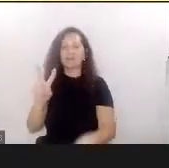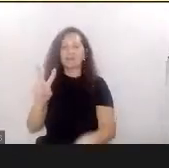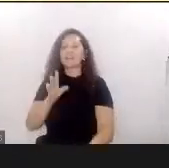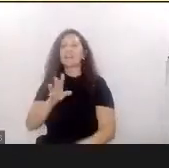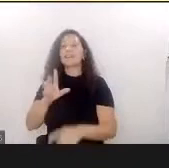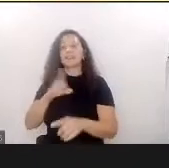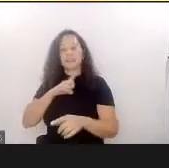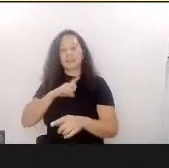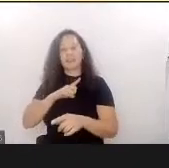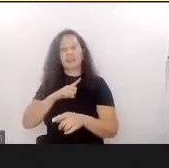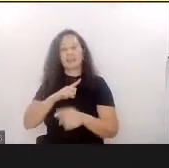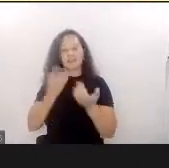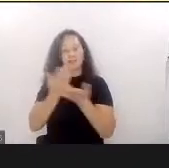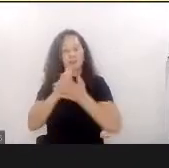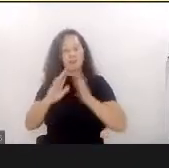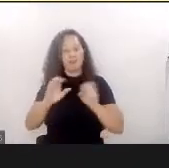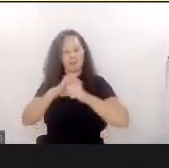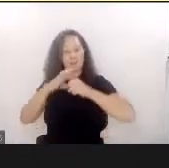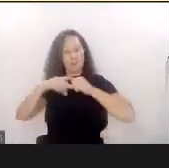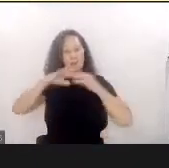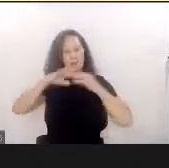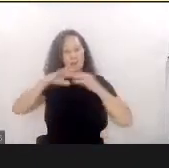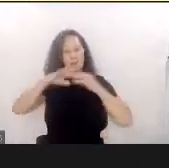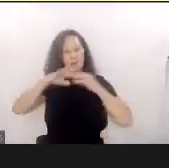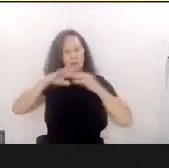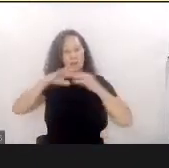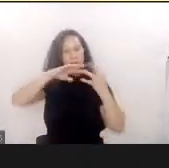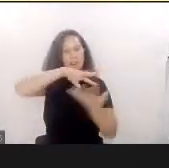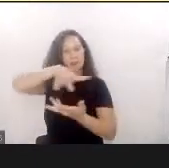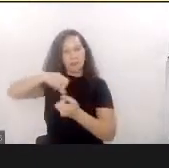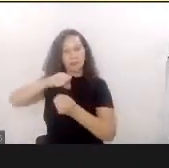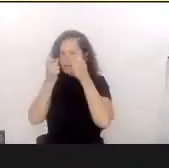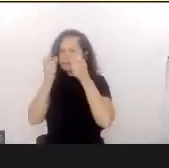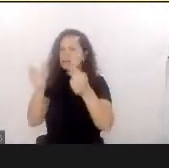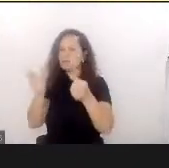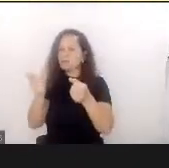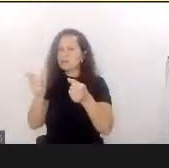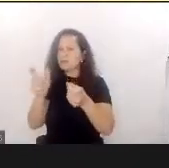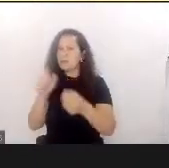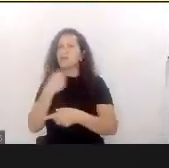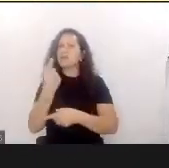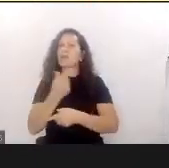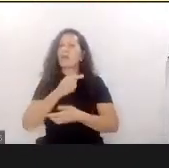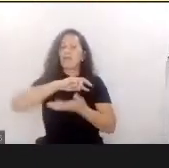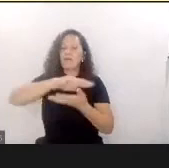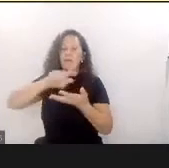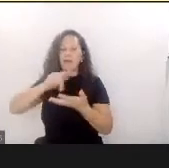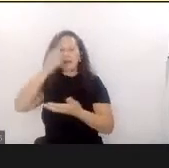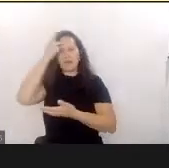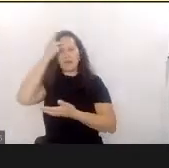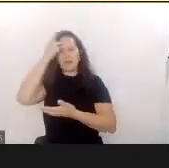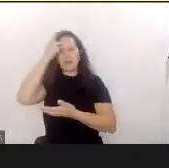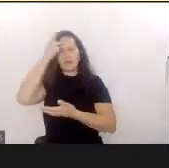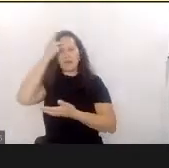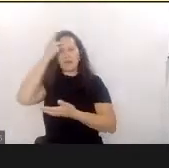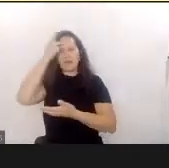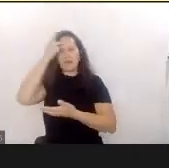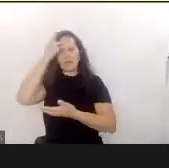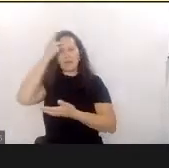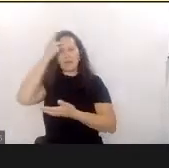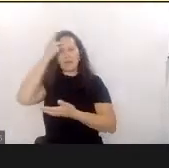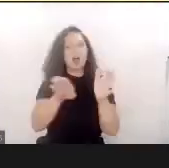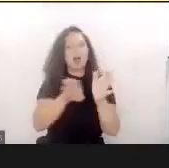se interessar doar algo. A gente tem vários parceiros, na verdade, a gente não está ajudando só a Amazônia, a gente está